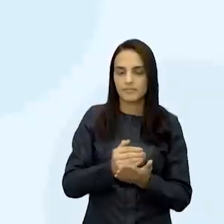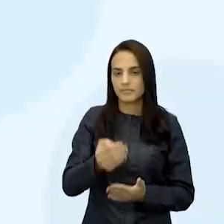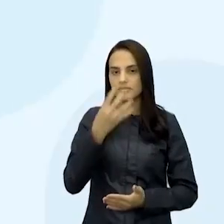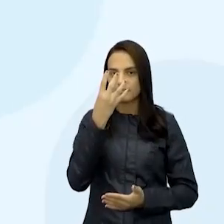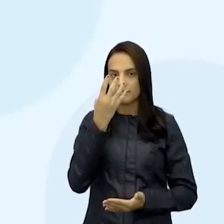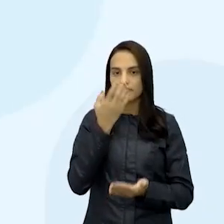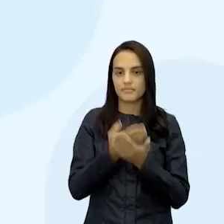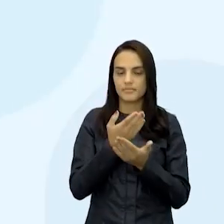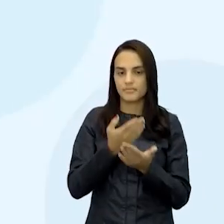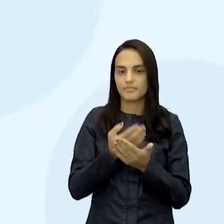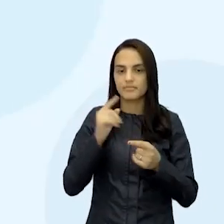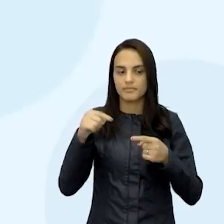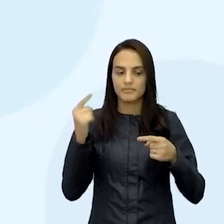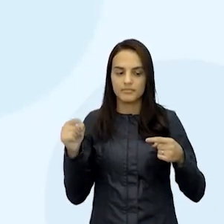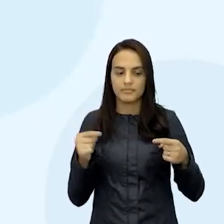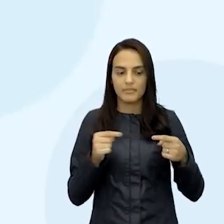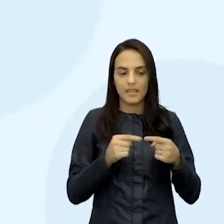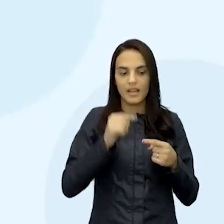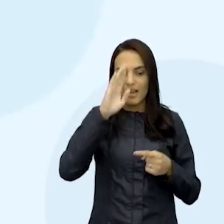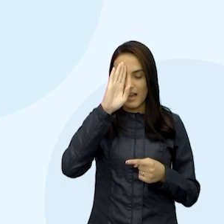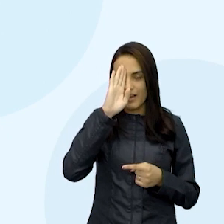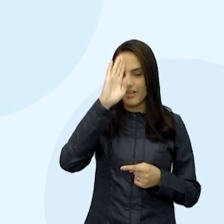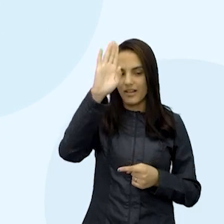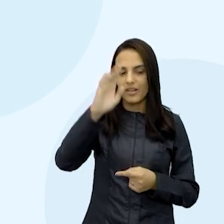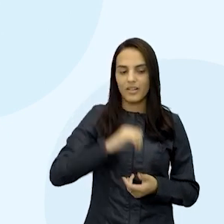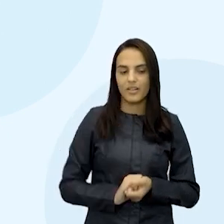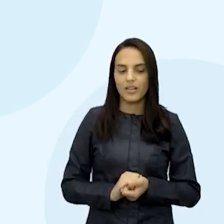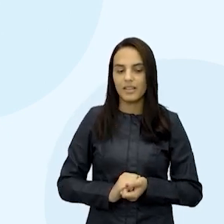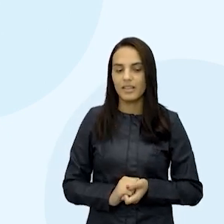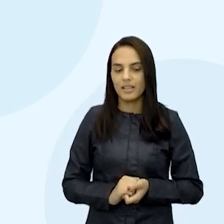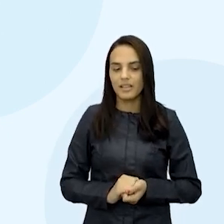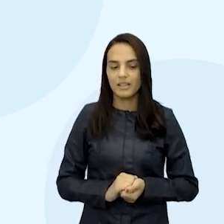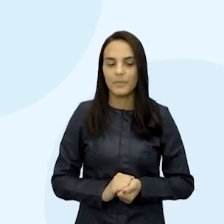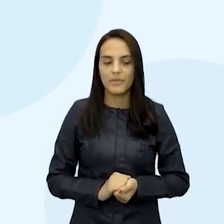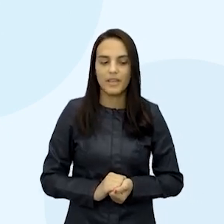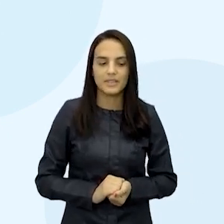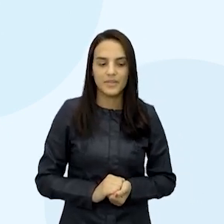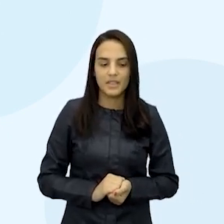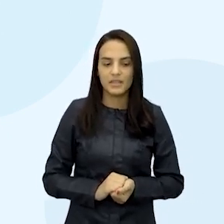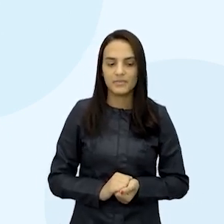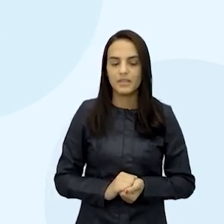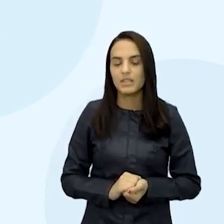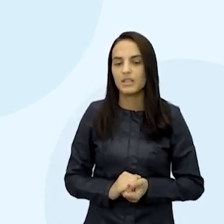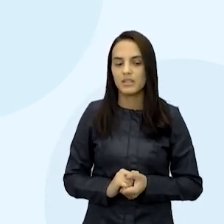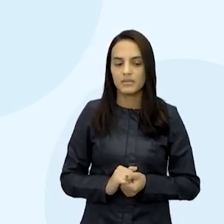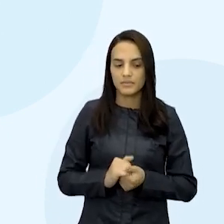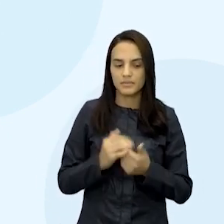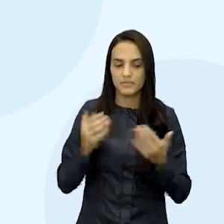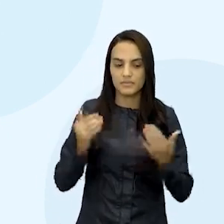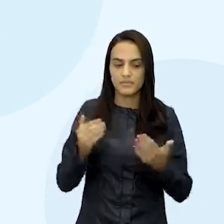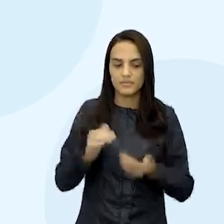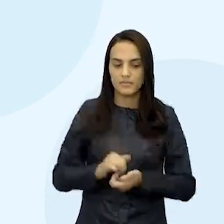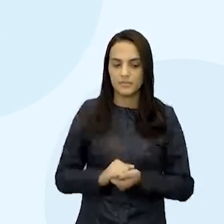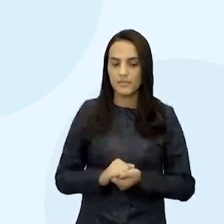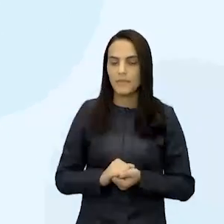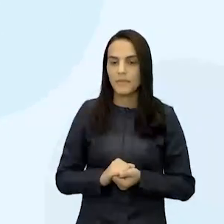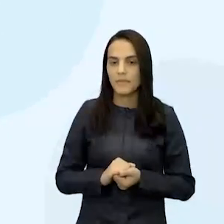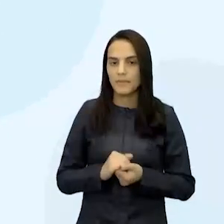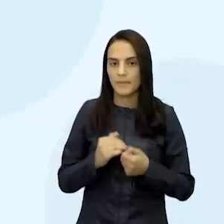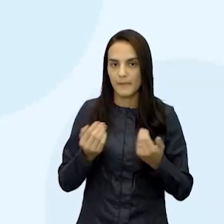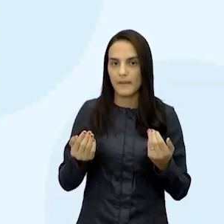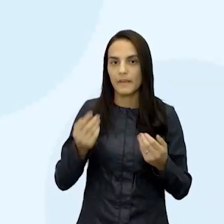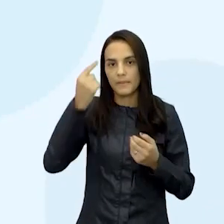aulas. A gente tem um objetivo principal nessa primeira semana. Professora Ilana, qual é o objetivo principal da primeira semana? Lembrando que a gente está